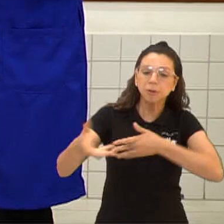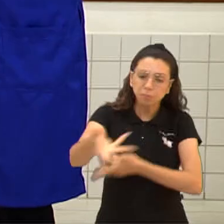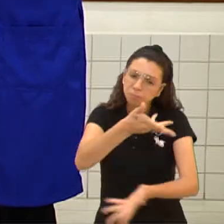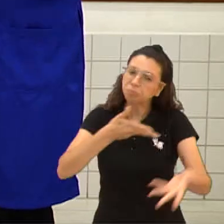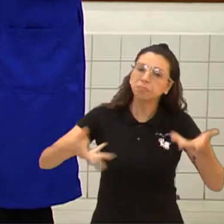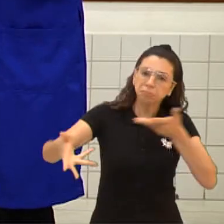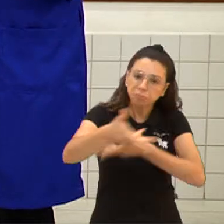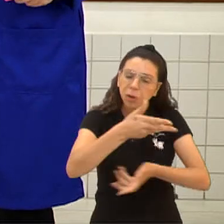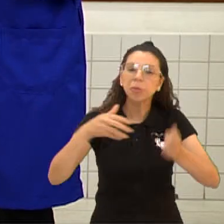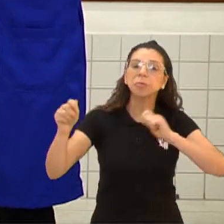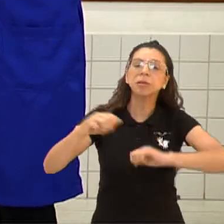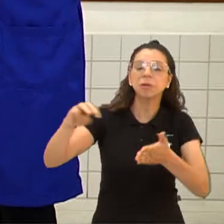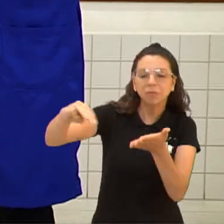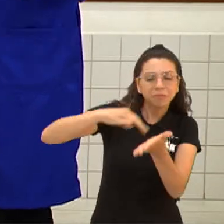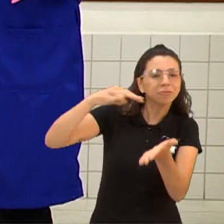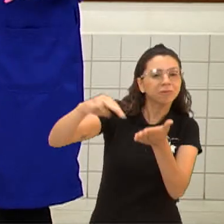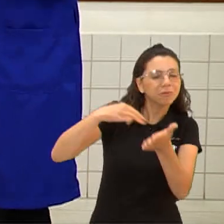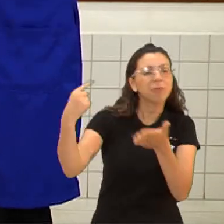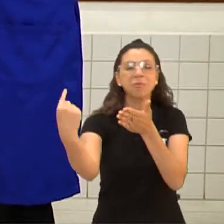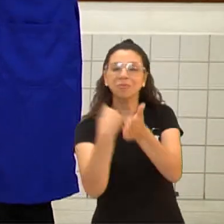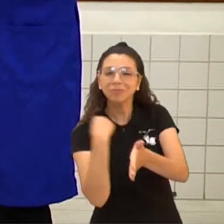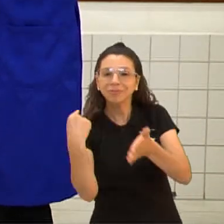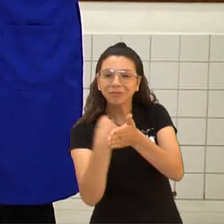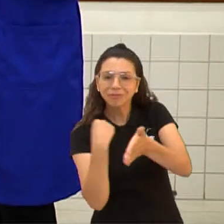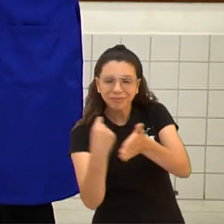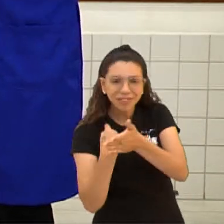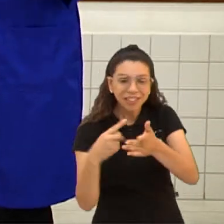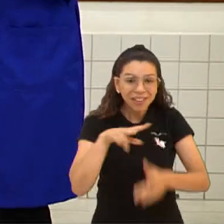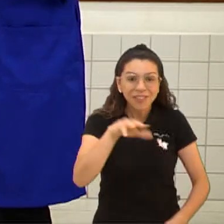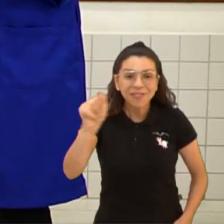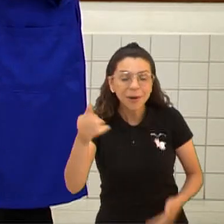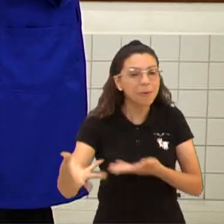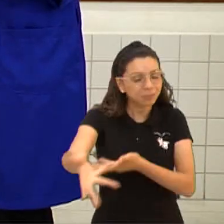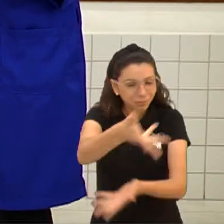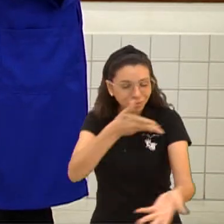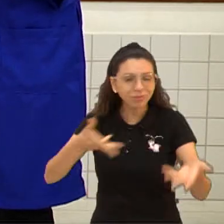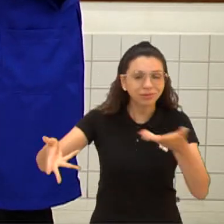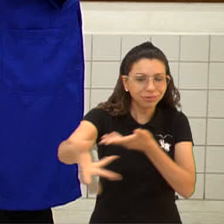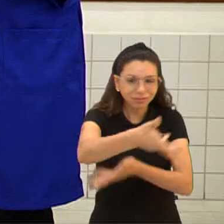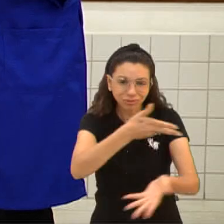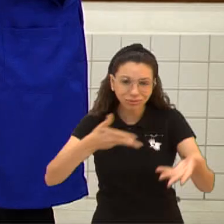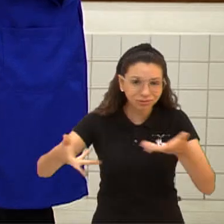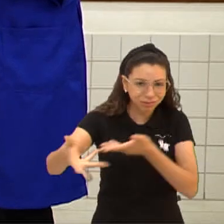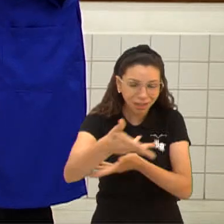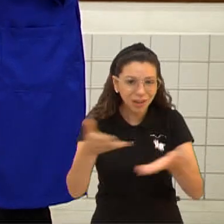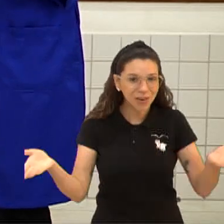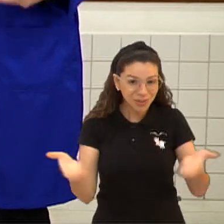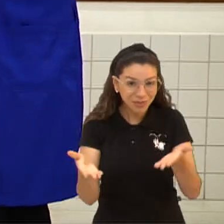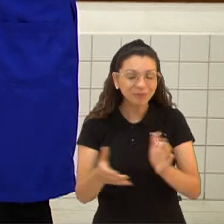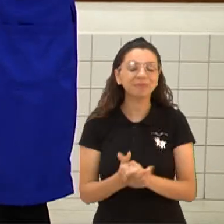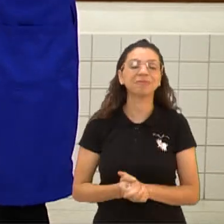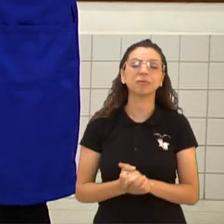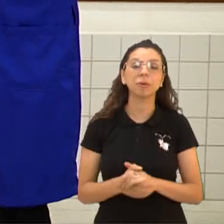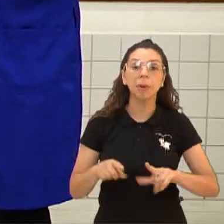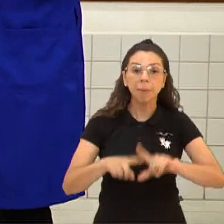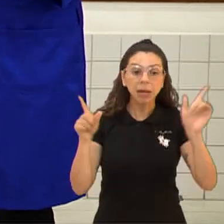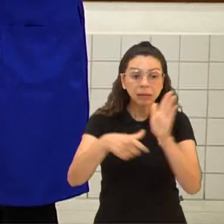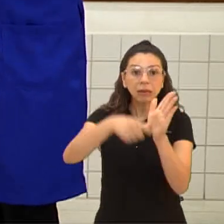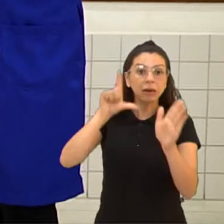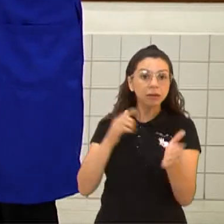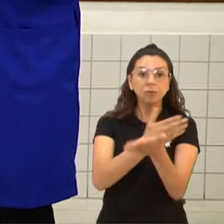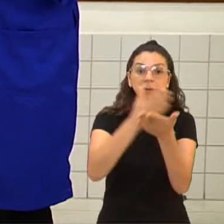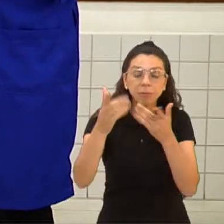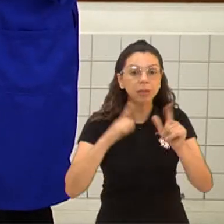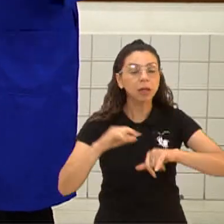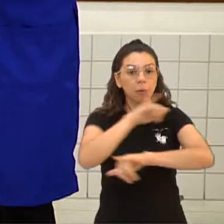de vocês. Mandem recadinhos, perguntas. Vamos fazer uma troca nesse ambiente que se estabelece a partir de agora. Mas antes de iniciarmos,